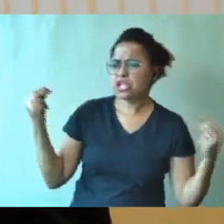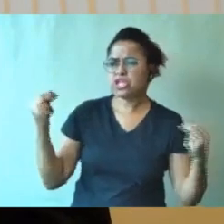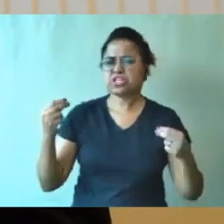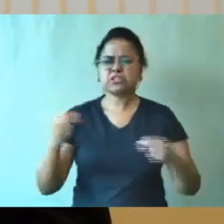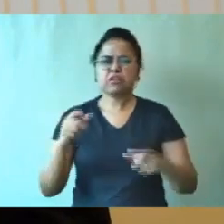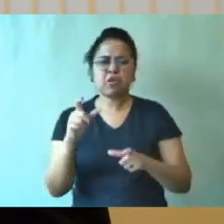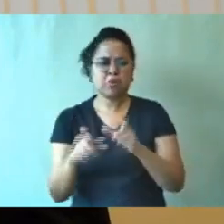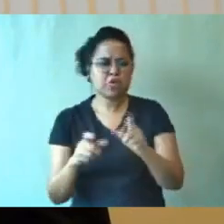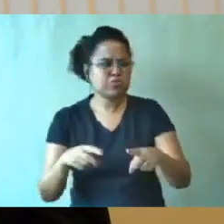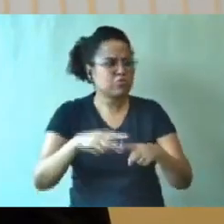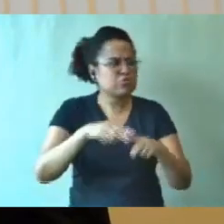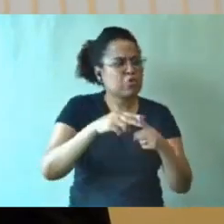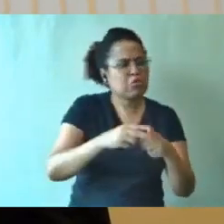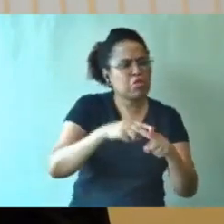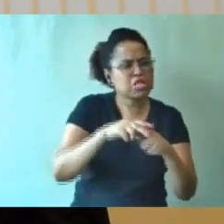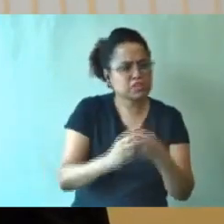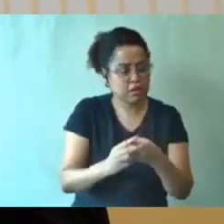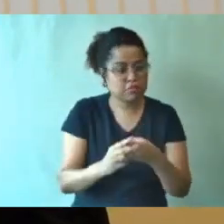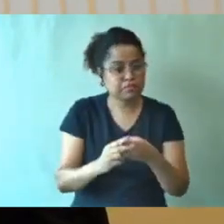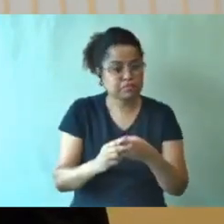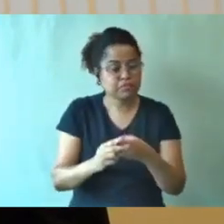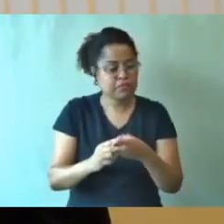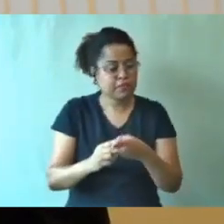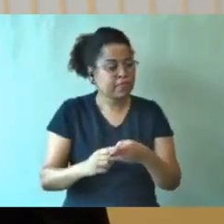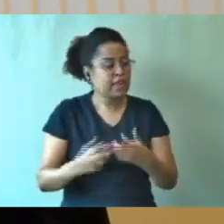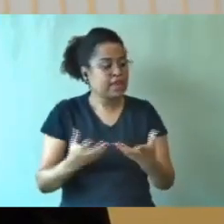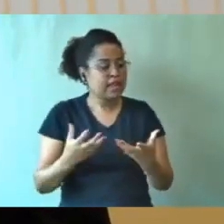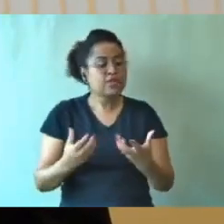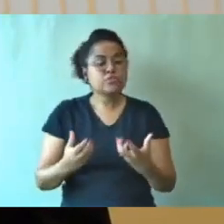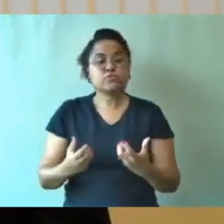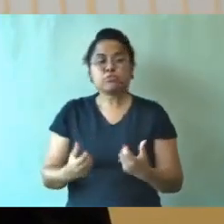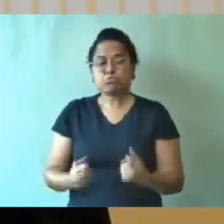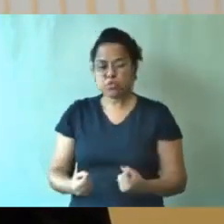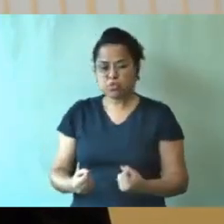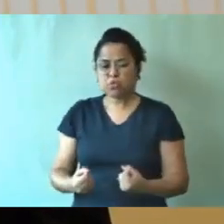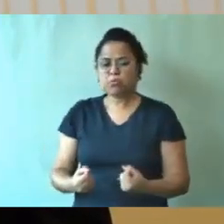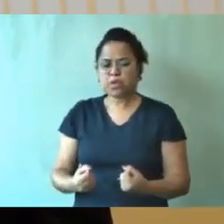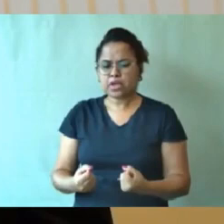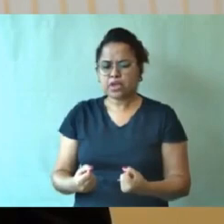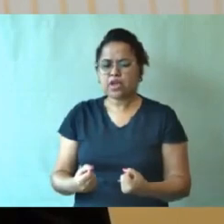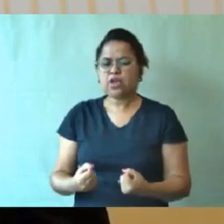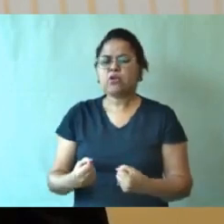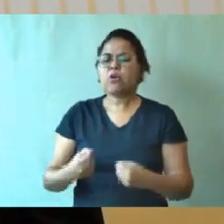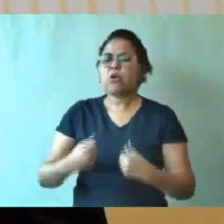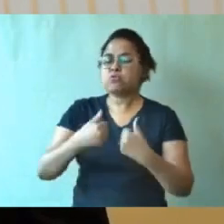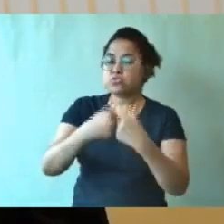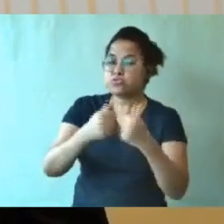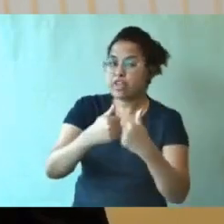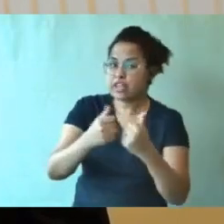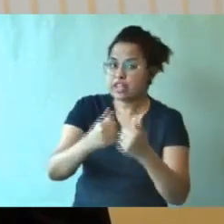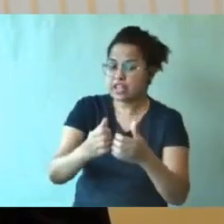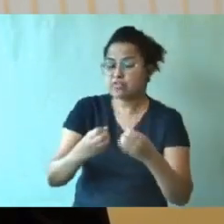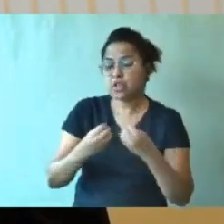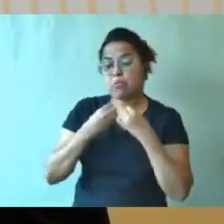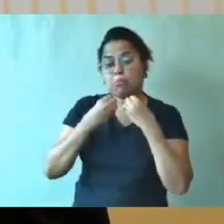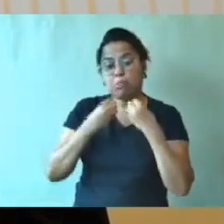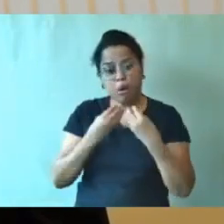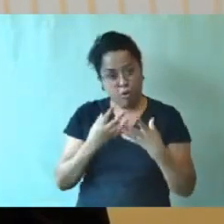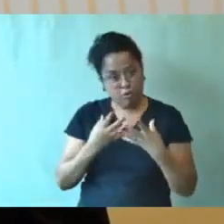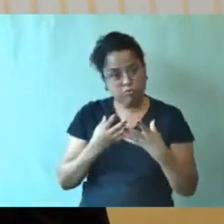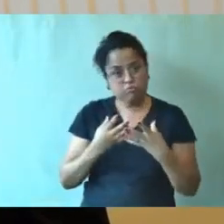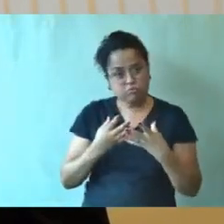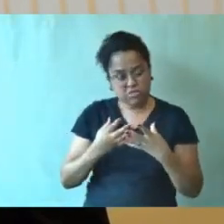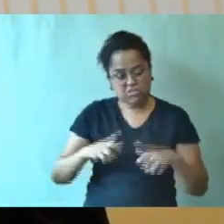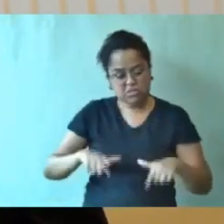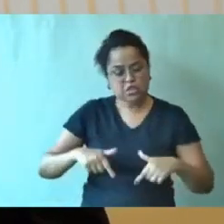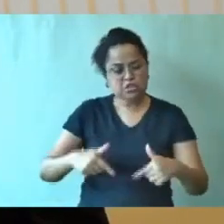né? Ele estava assumindo os veículos, não estava em bom estado, como você está falando, eu não posso afirmar porque eu